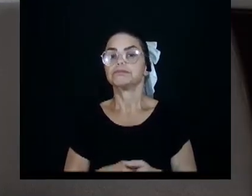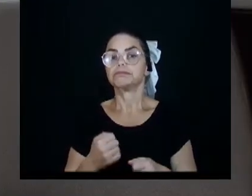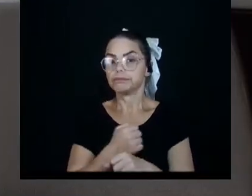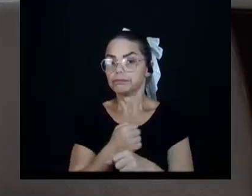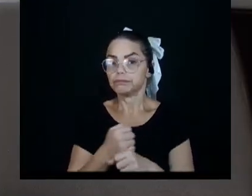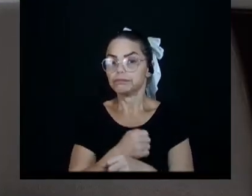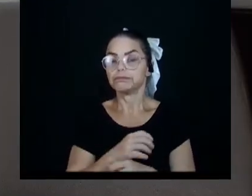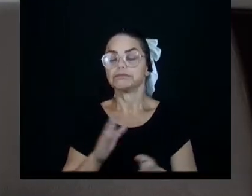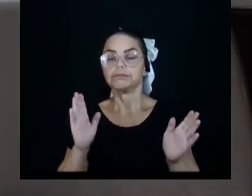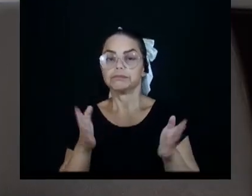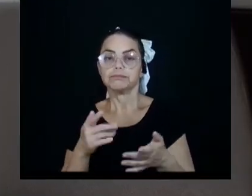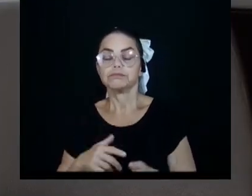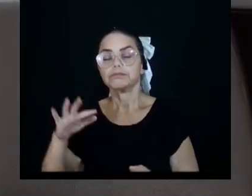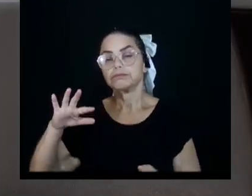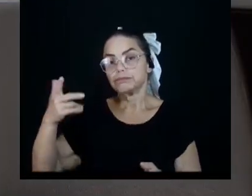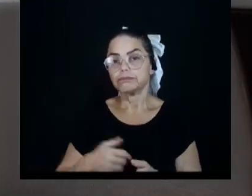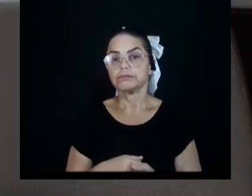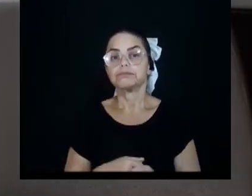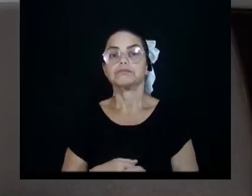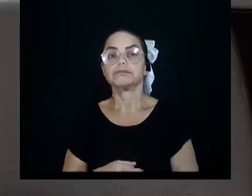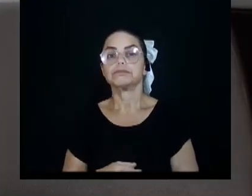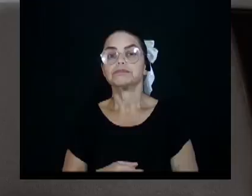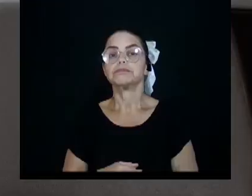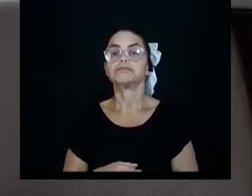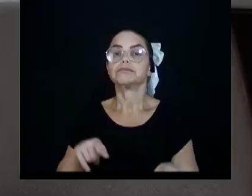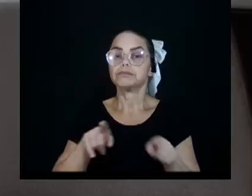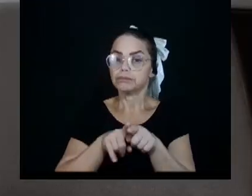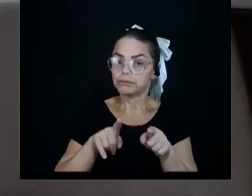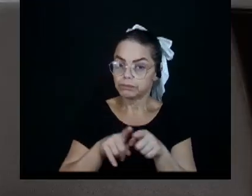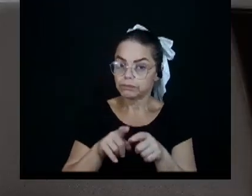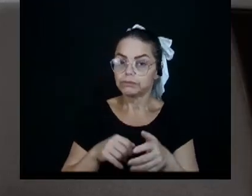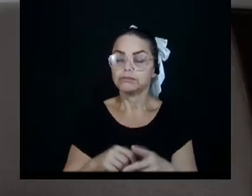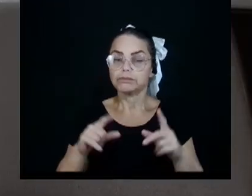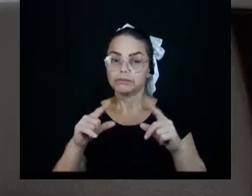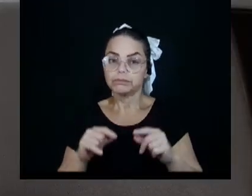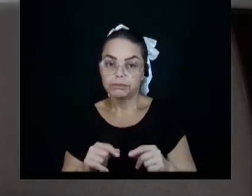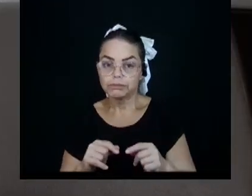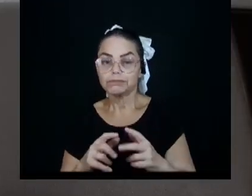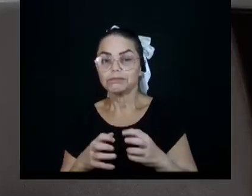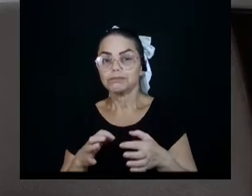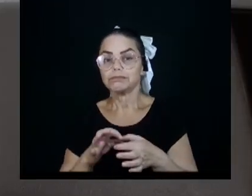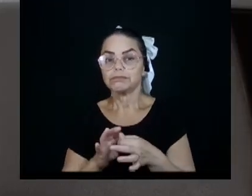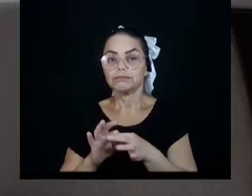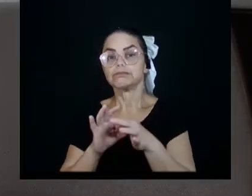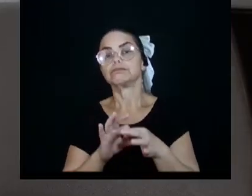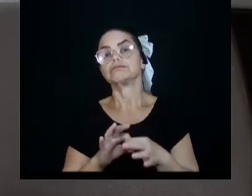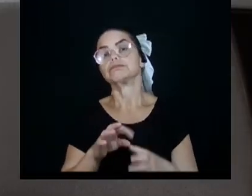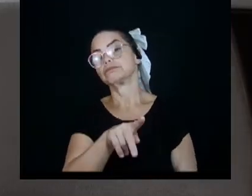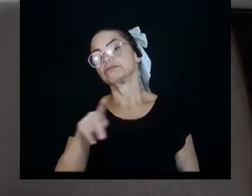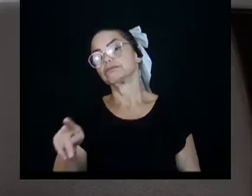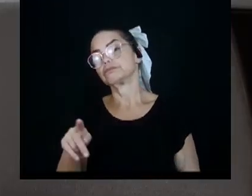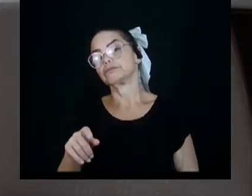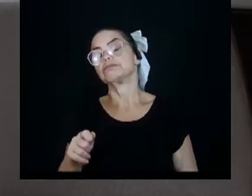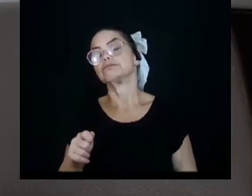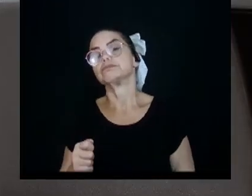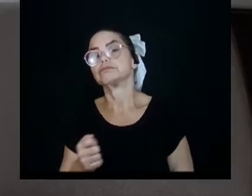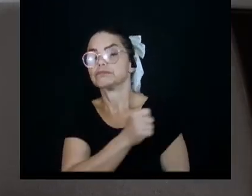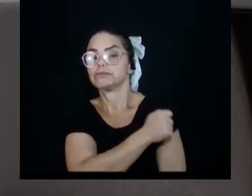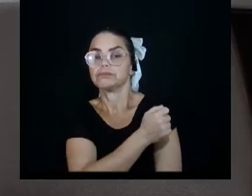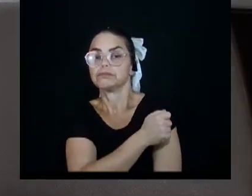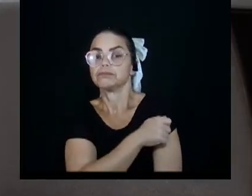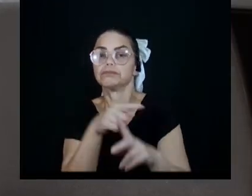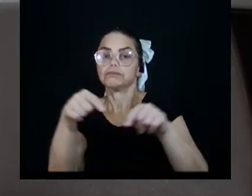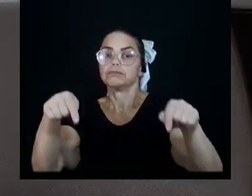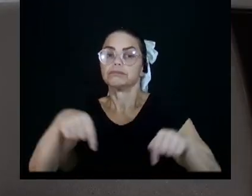acontecendo. E, ao mesmo tempo, também diminui o vínculo do professor com os alunos, com a sala de aula. Então,